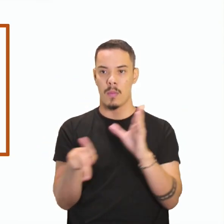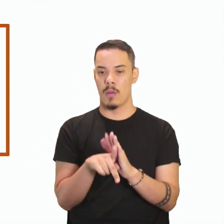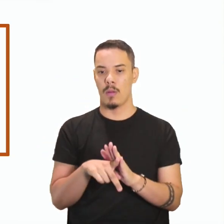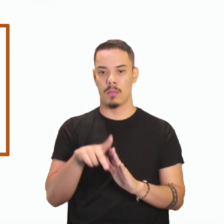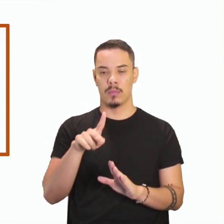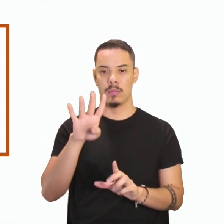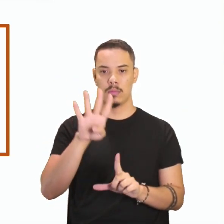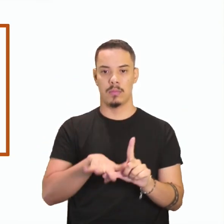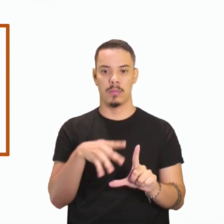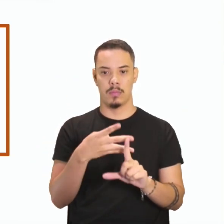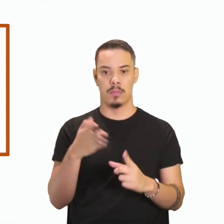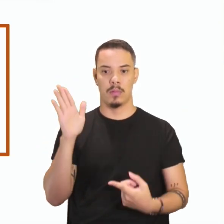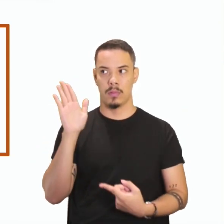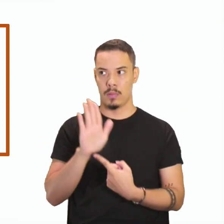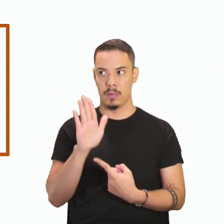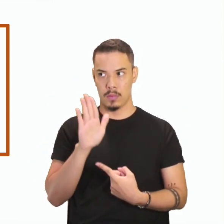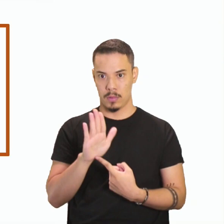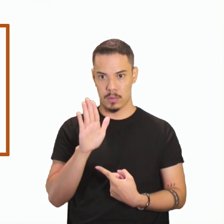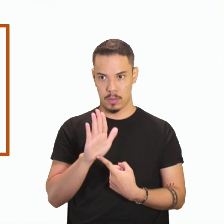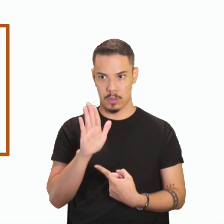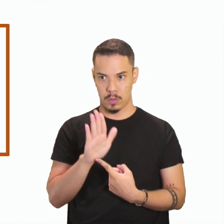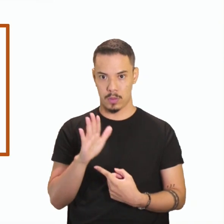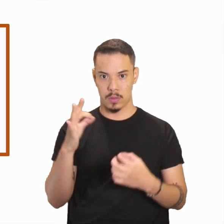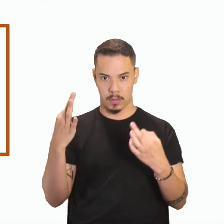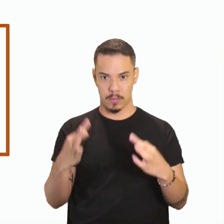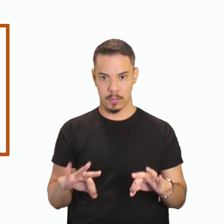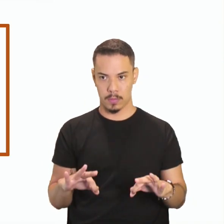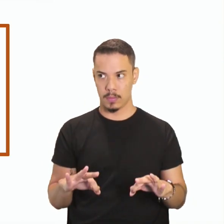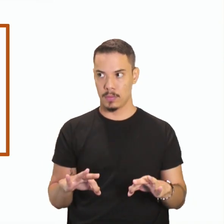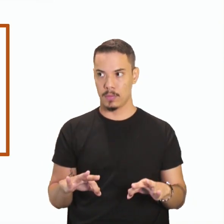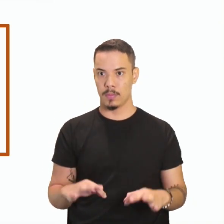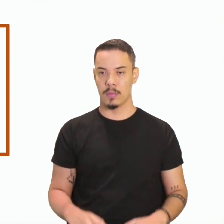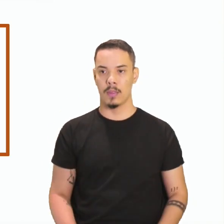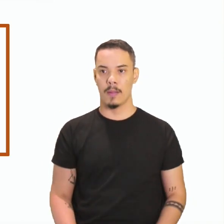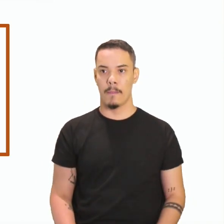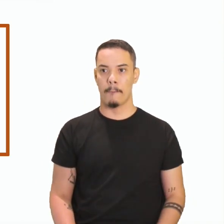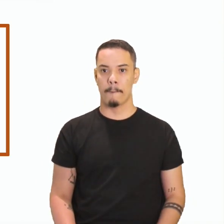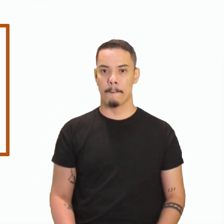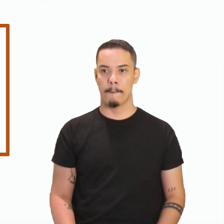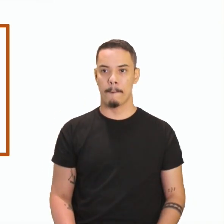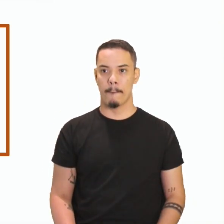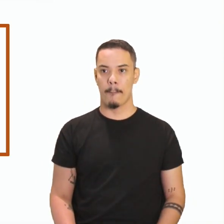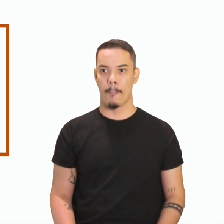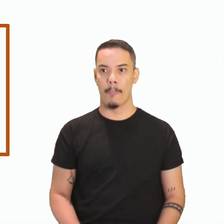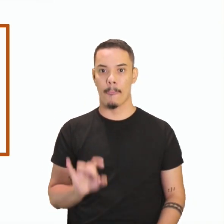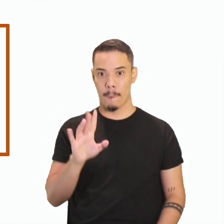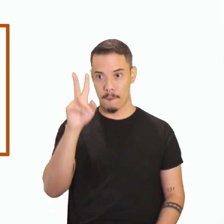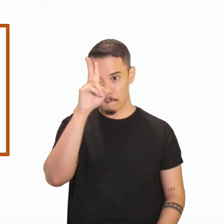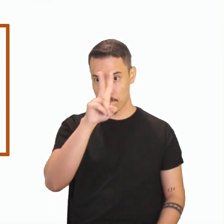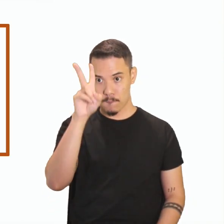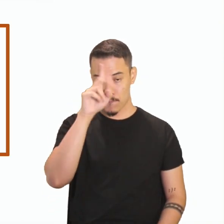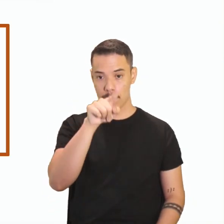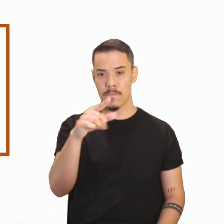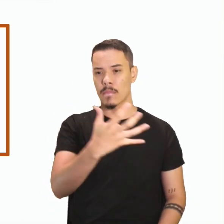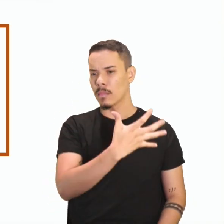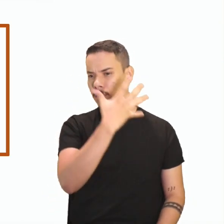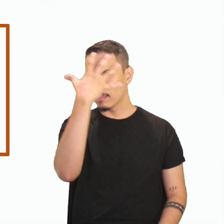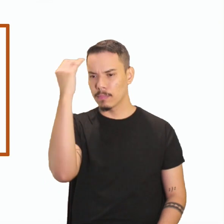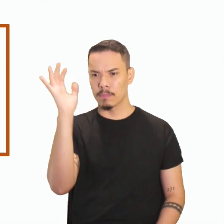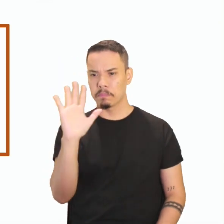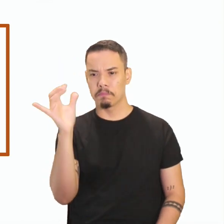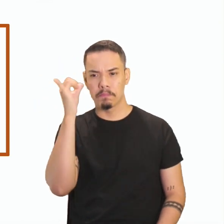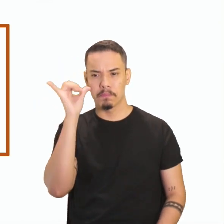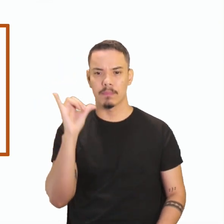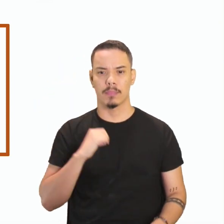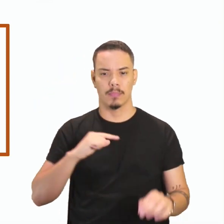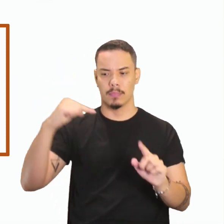te ajudar, certo? Exatamente. Só para lembrar aí, ok? Então você esquece, né? Esquece, ela está